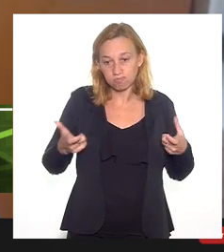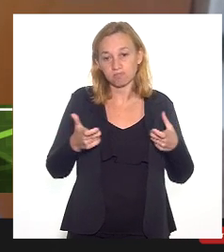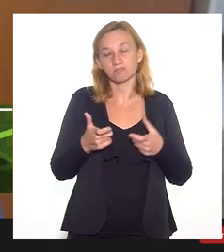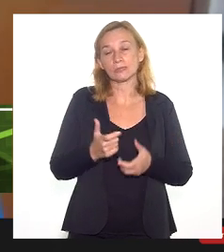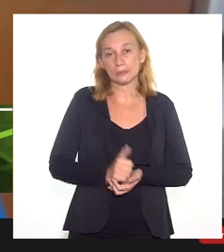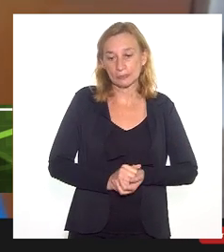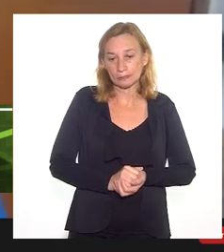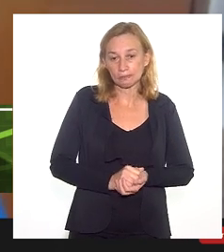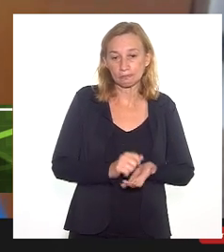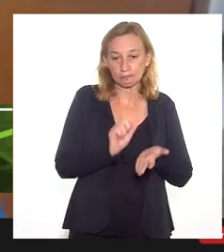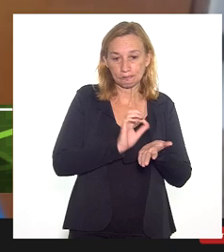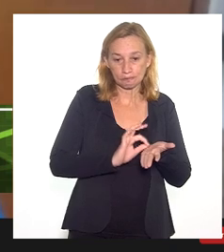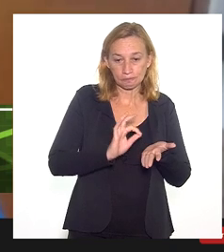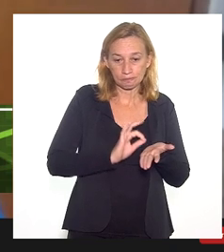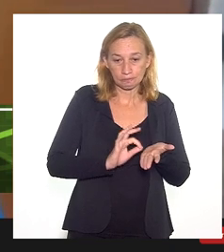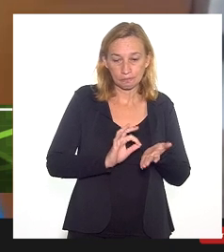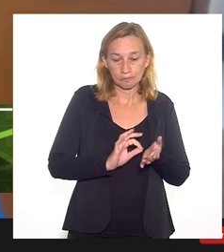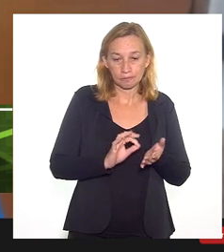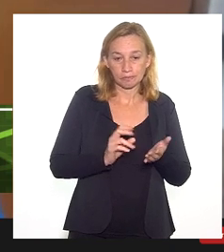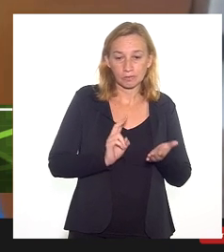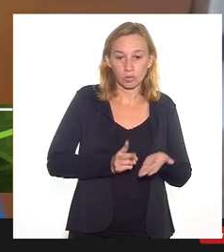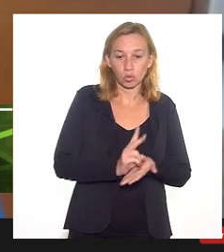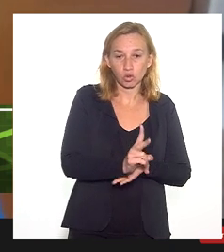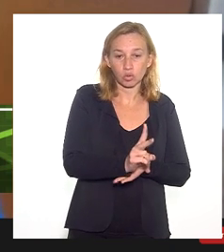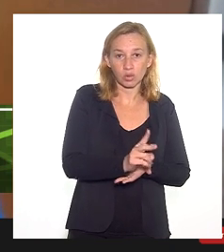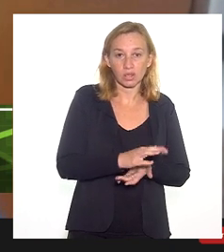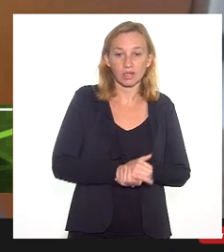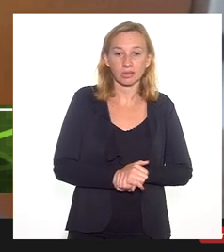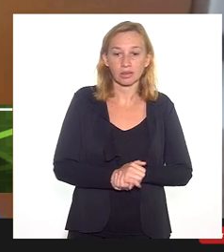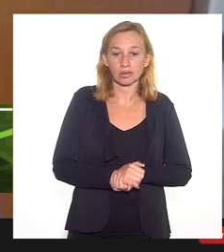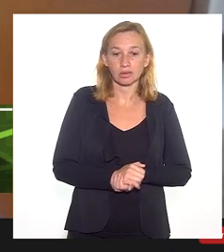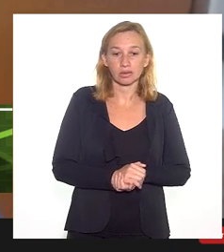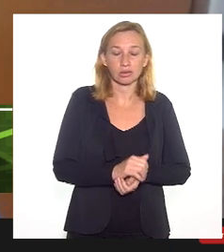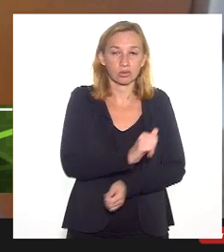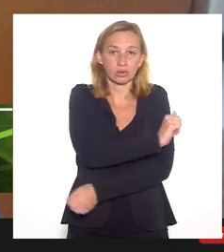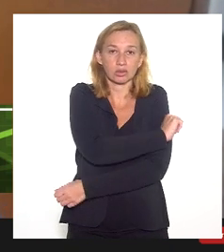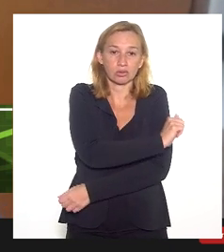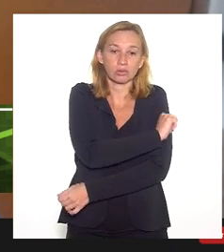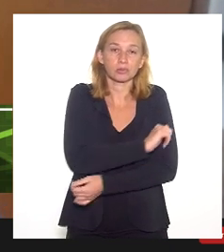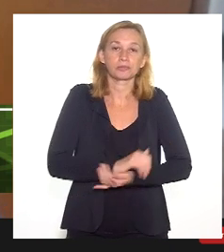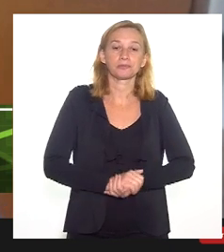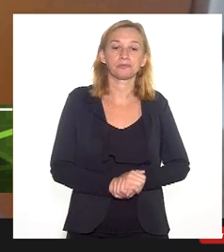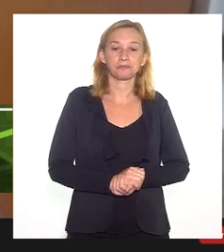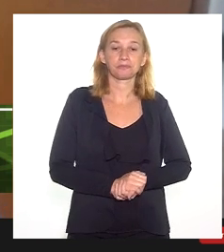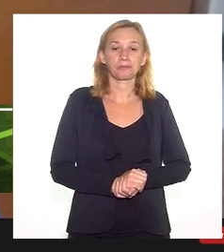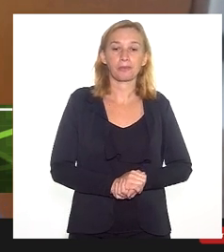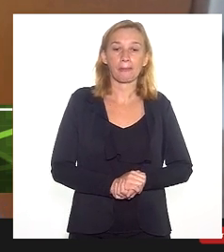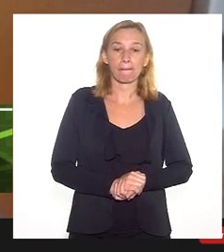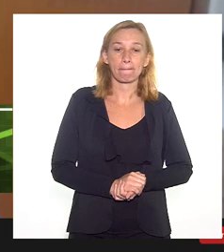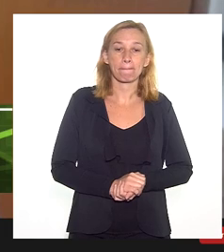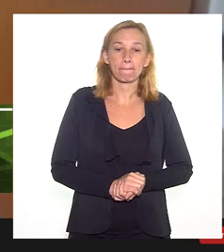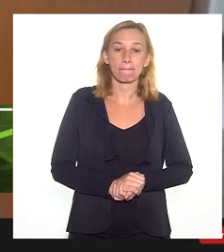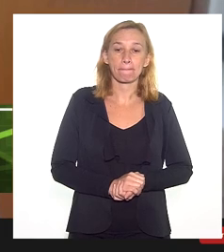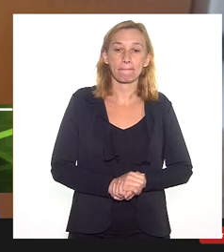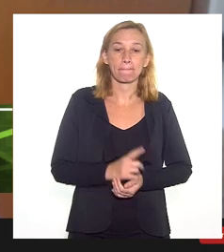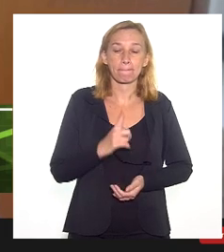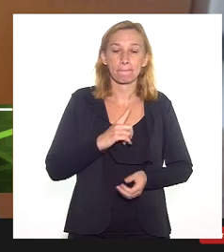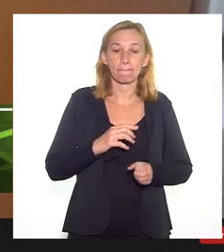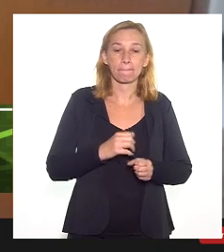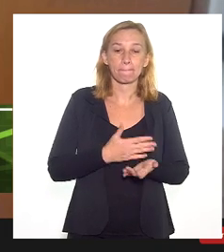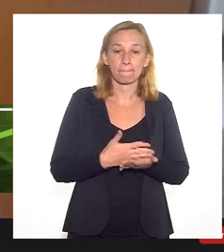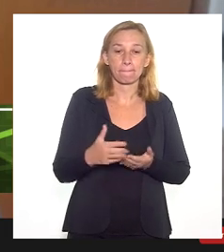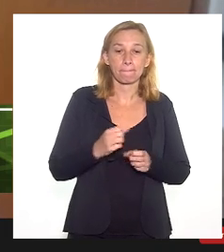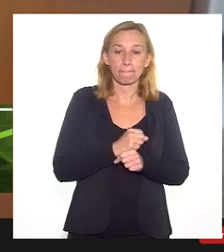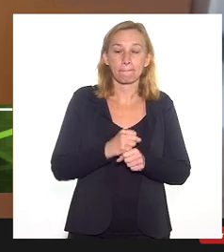na rubrica de permanência estudantil. Temos, desde o início do